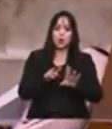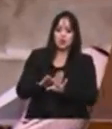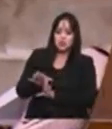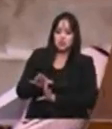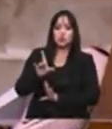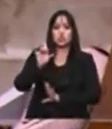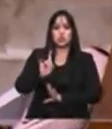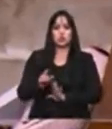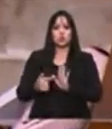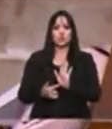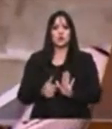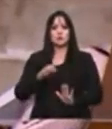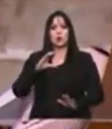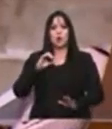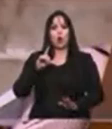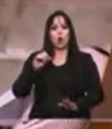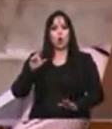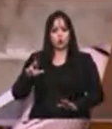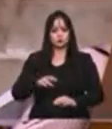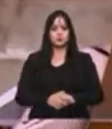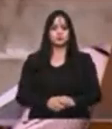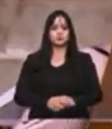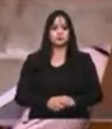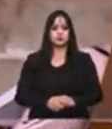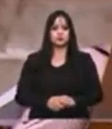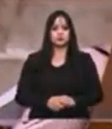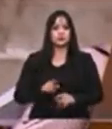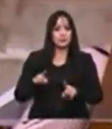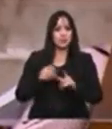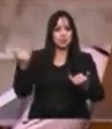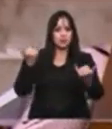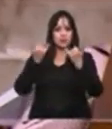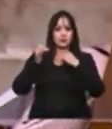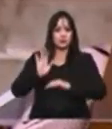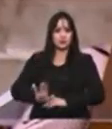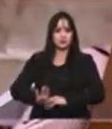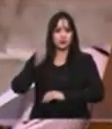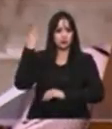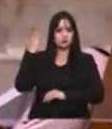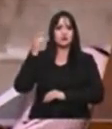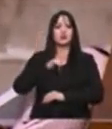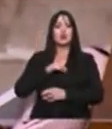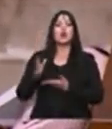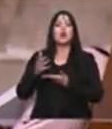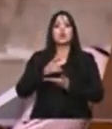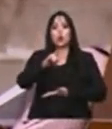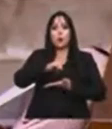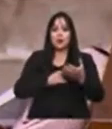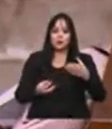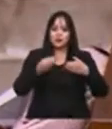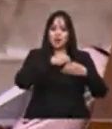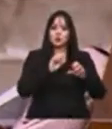orientação do diretor indicado por Collor, Luiz Cláudio Sanches, e as informações falsas por ele inseridas no documento interno